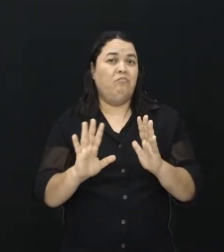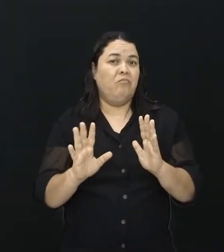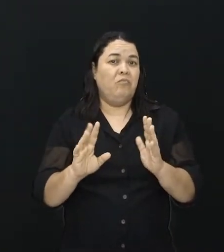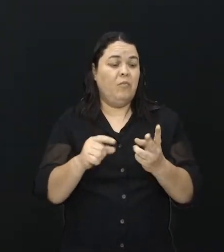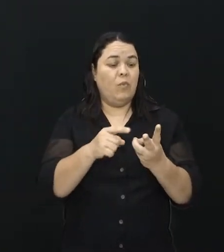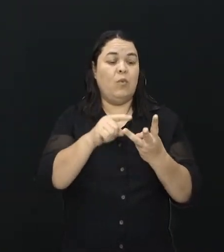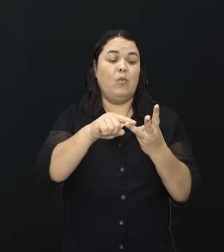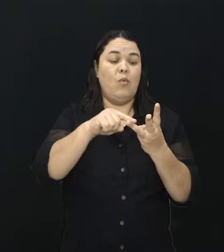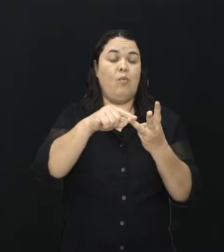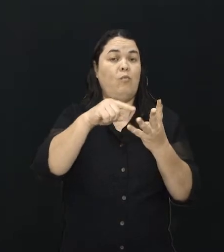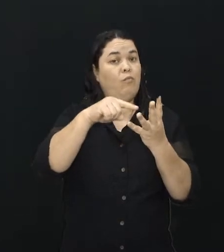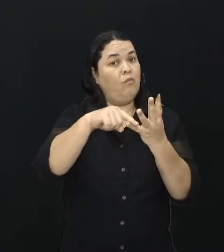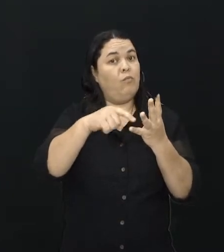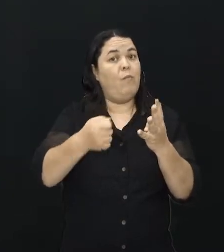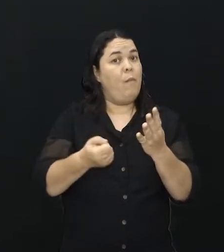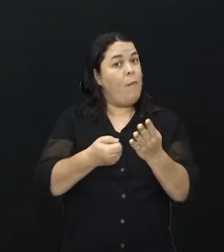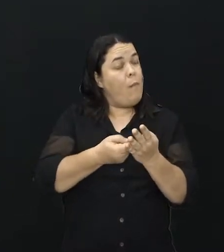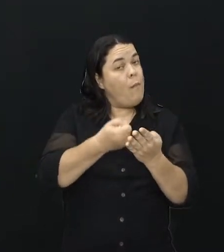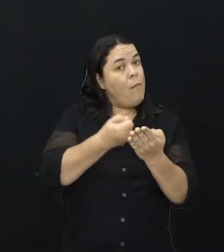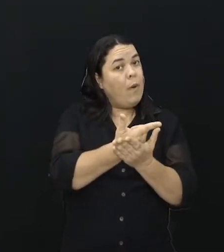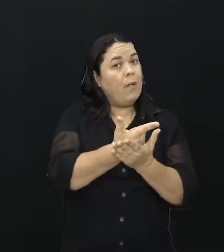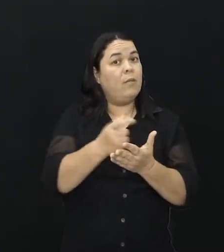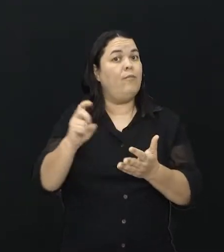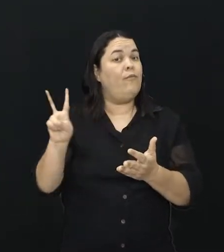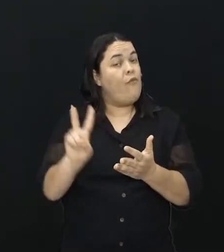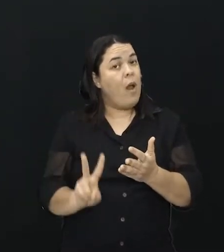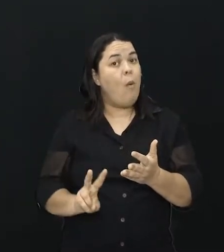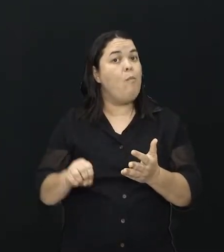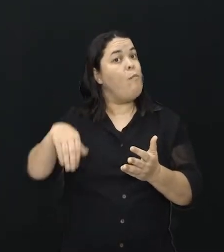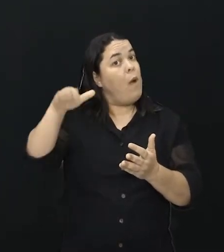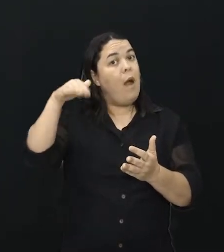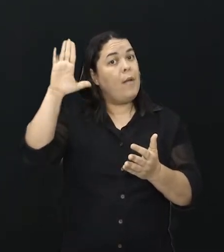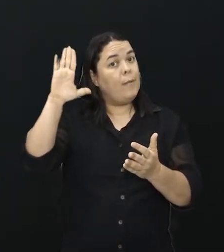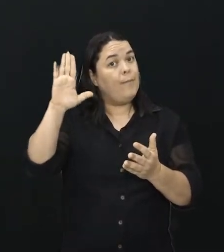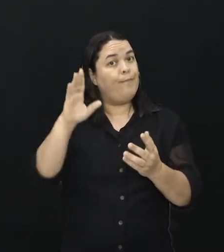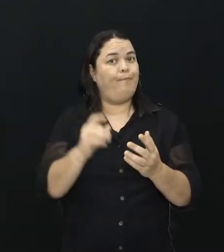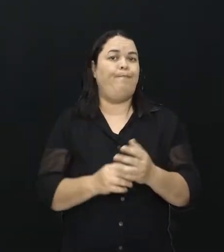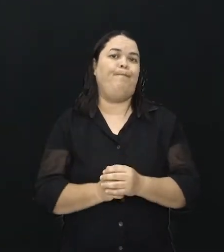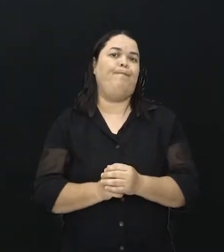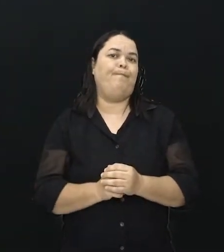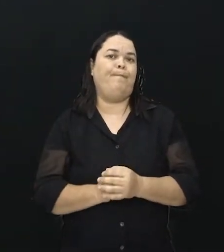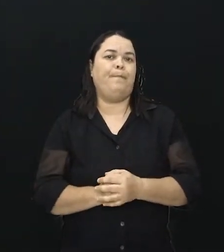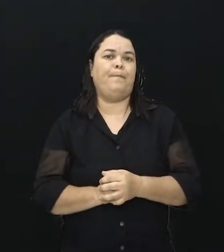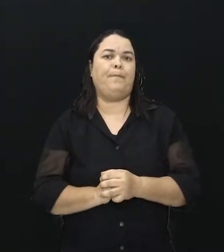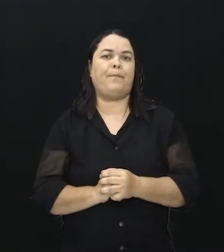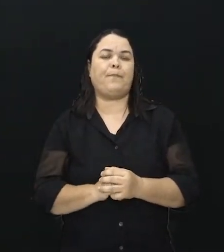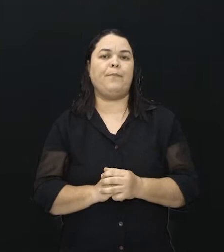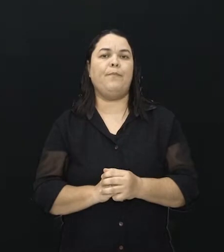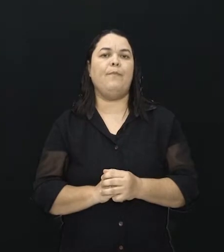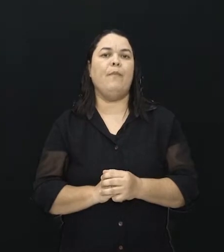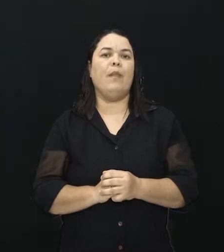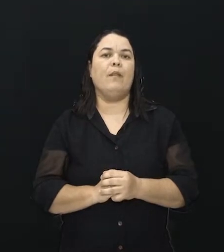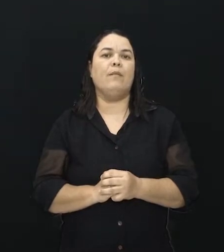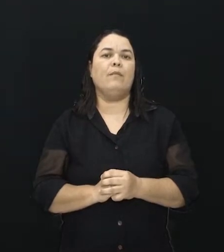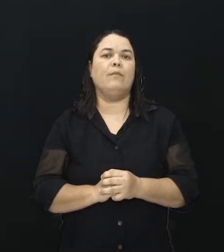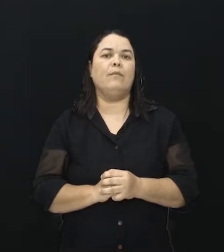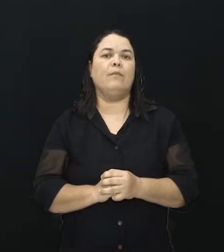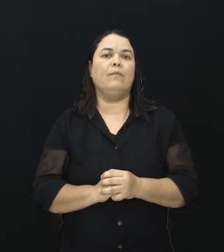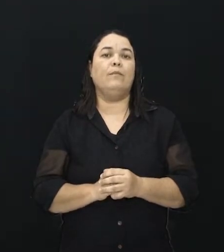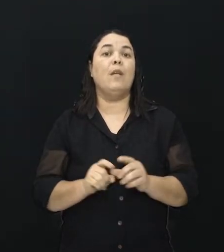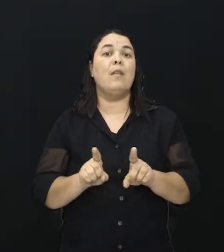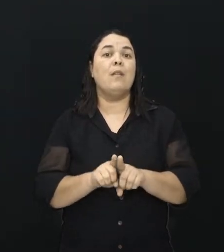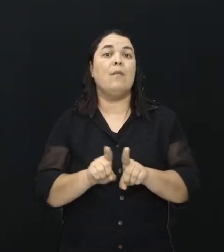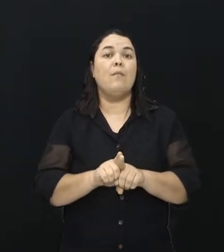pagar um valor maior, logicamente, que dentro do preço de cada pão, tá bom? Outro detalhe também é as